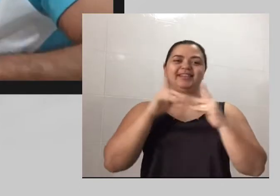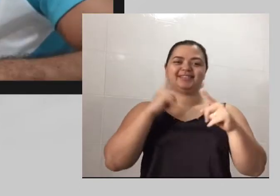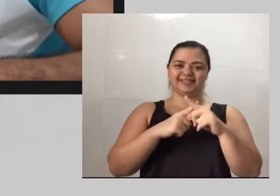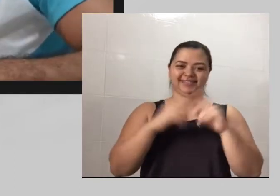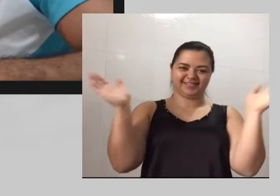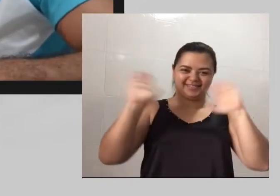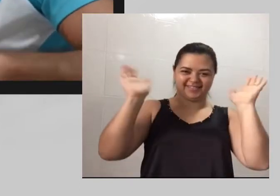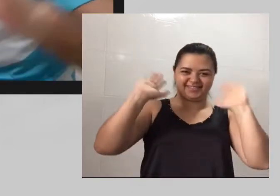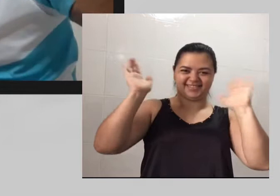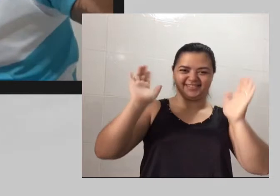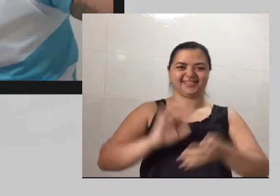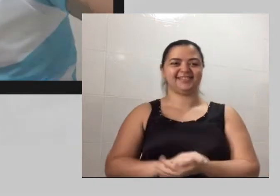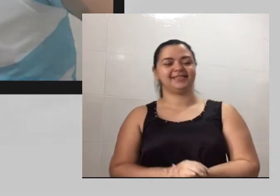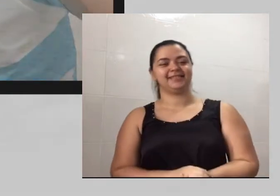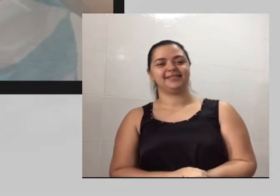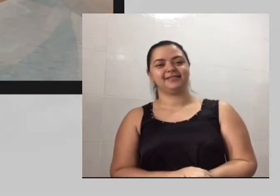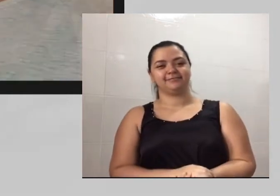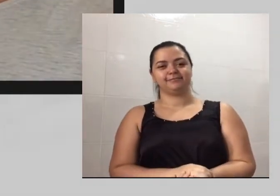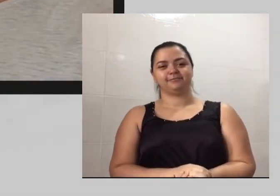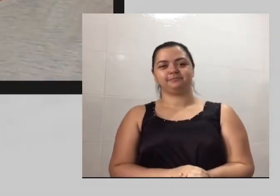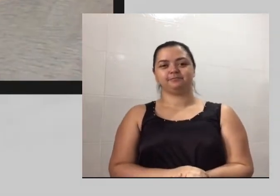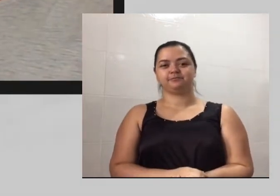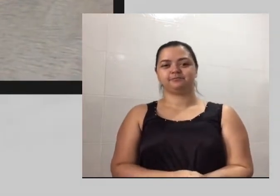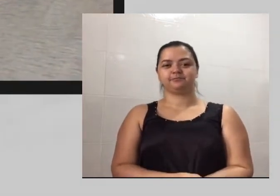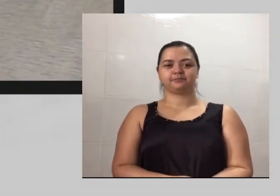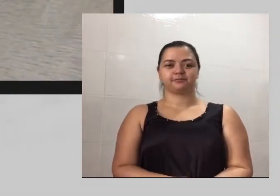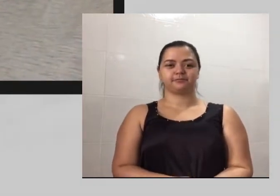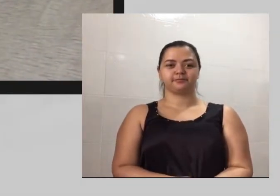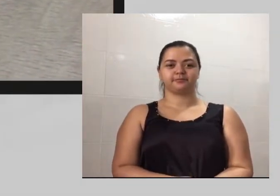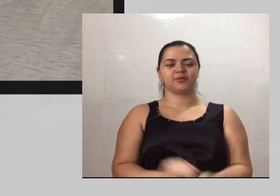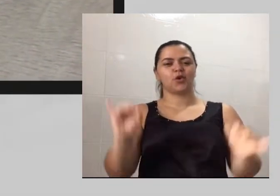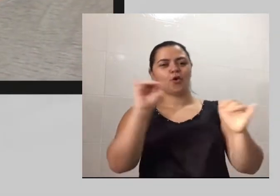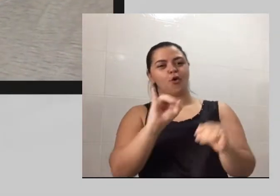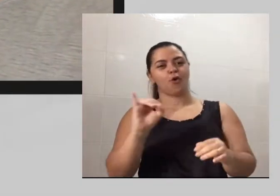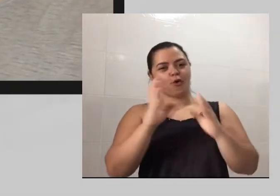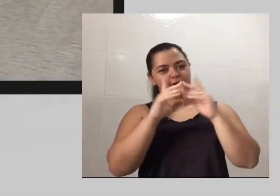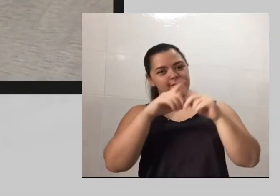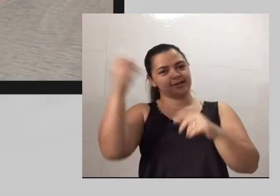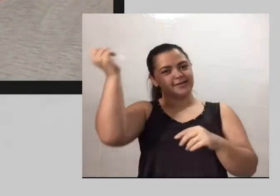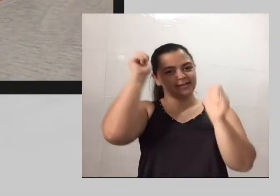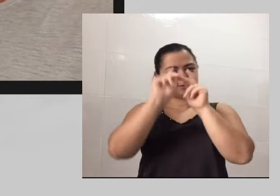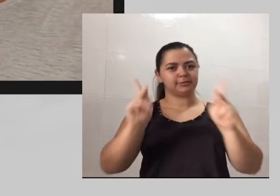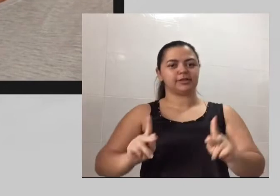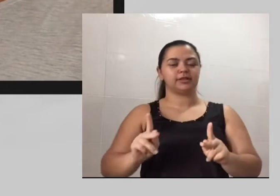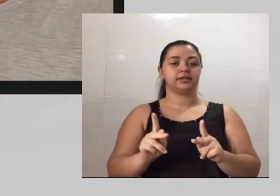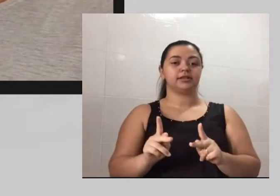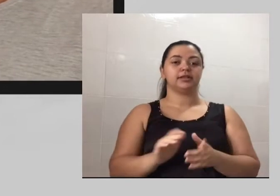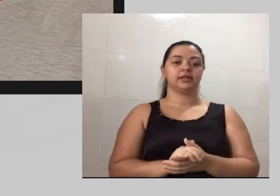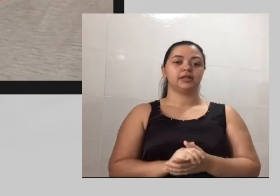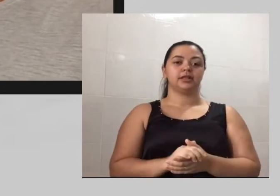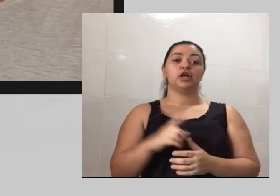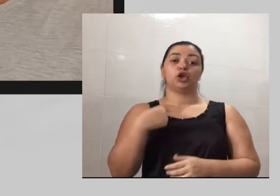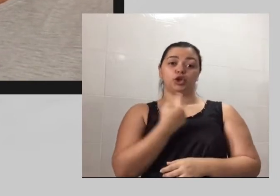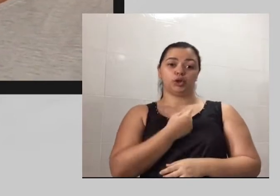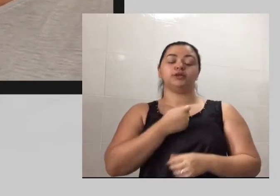Tchau. Tchau, Levi. Tchau. Valeu. Olá, igreja, graça e paz. Estamos passando para dizer que estamos bem,